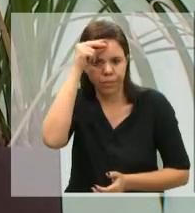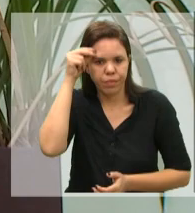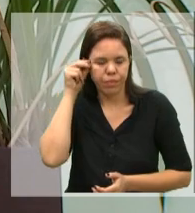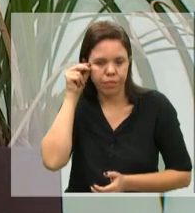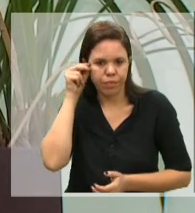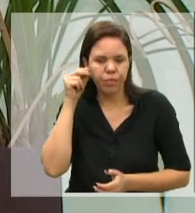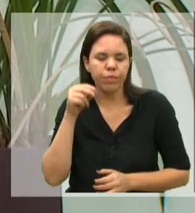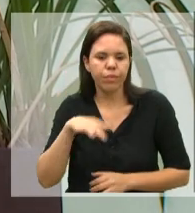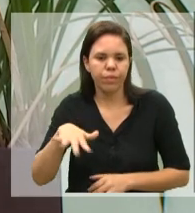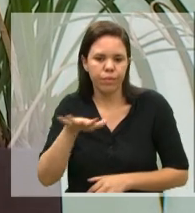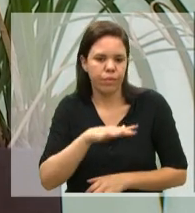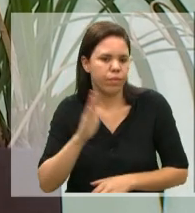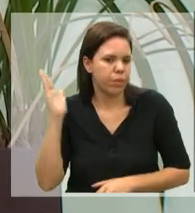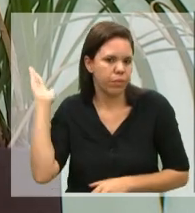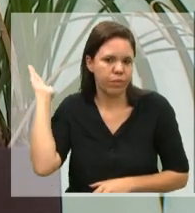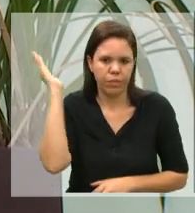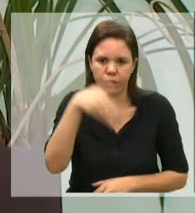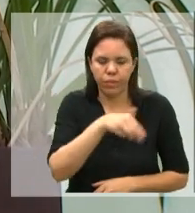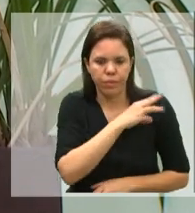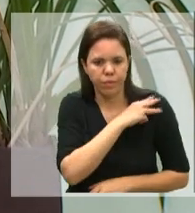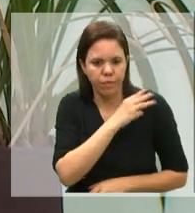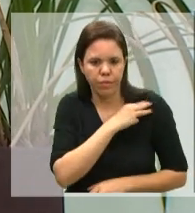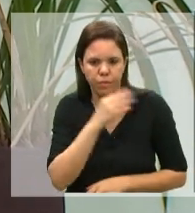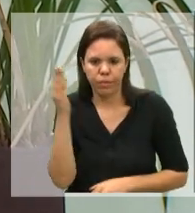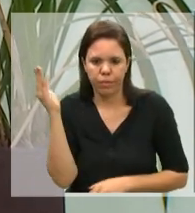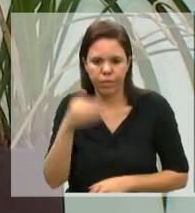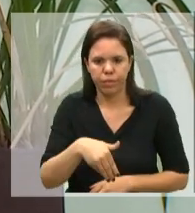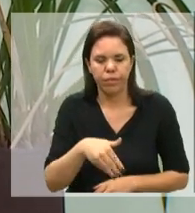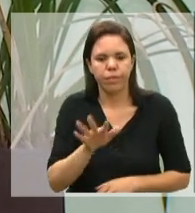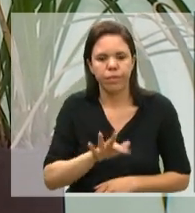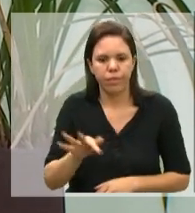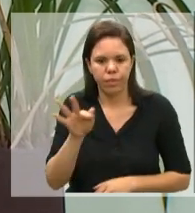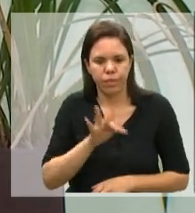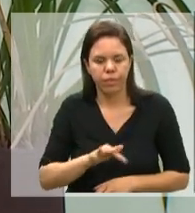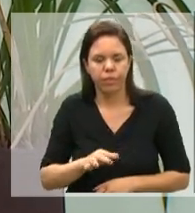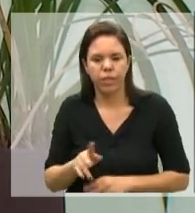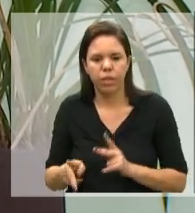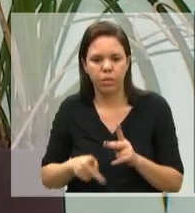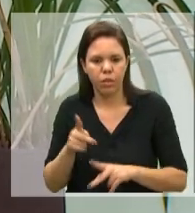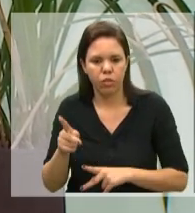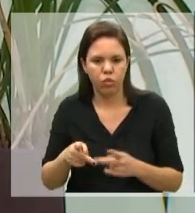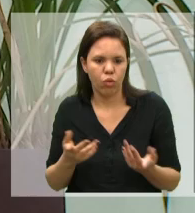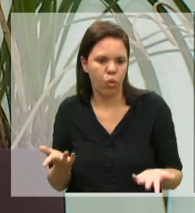não vem diretamente do ensino médio para o ensino superior. Geralmente,